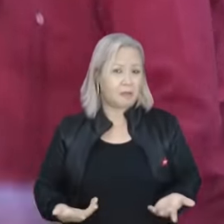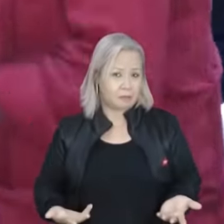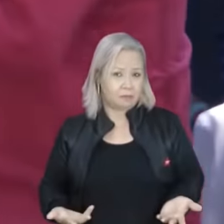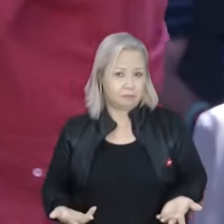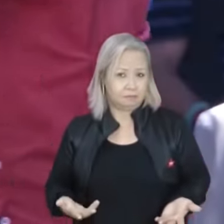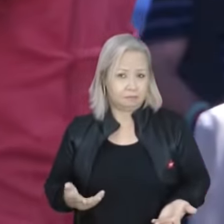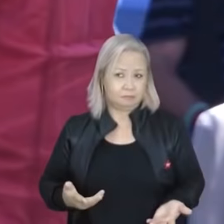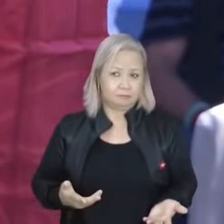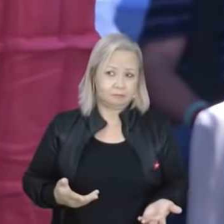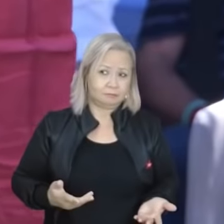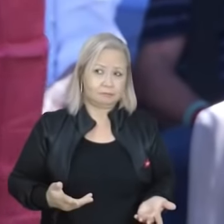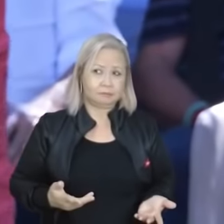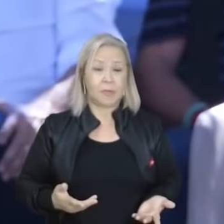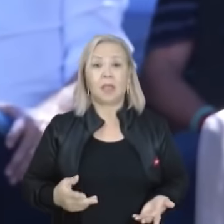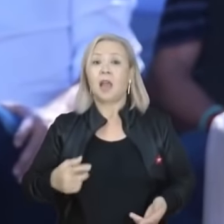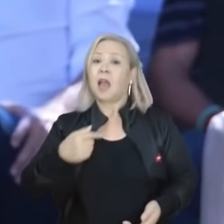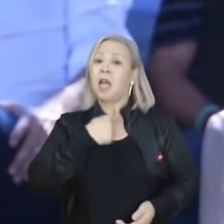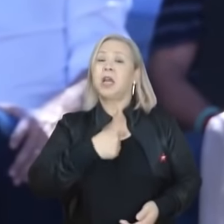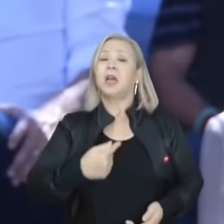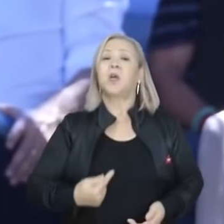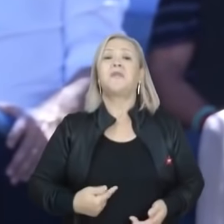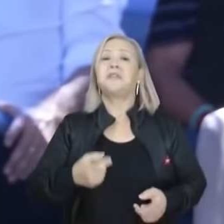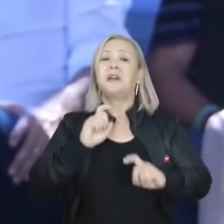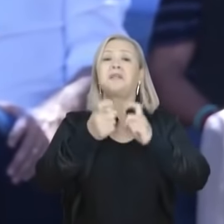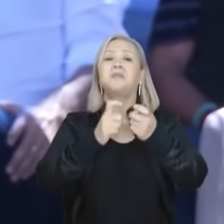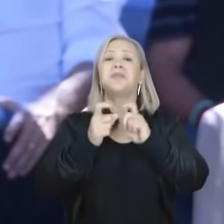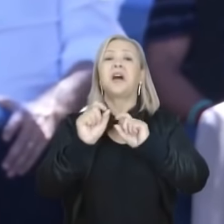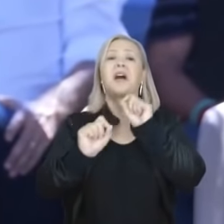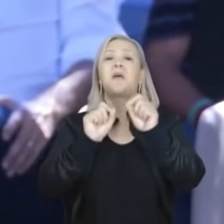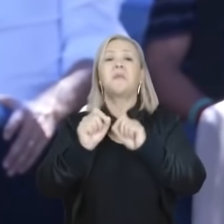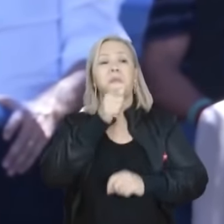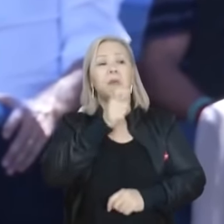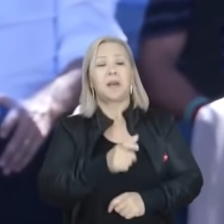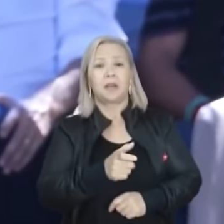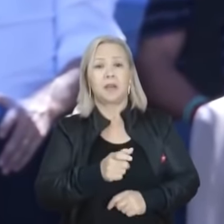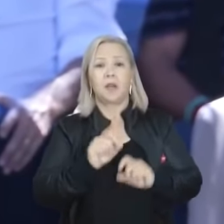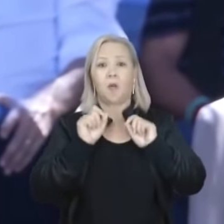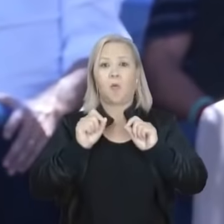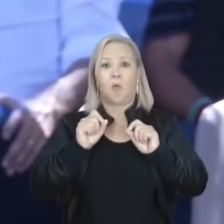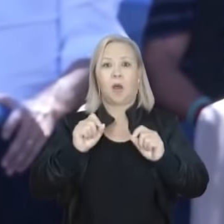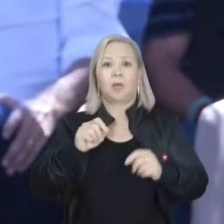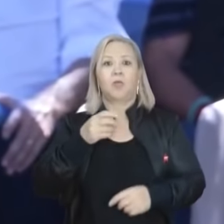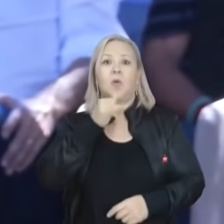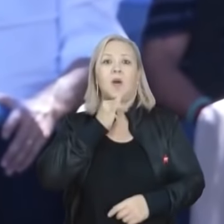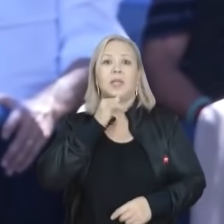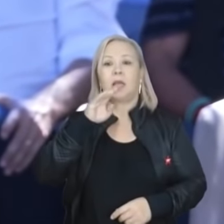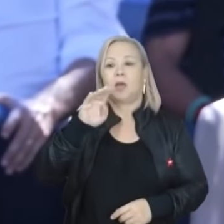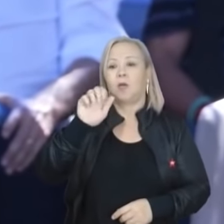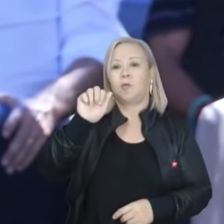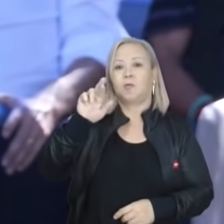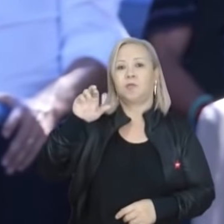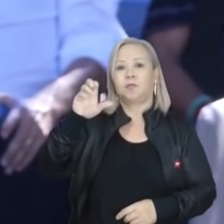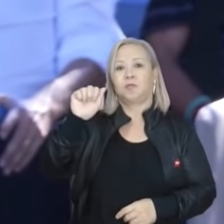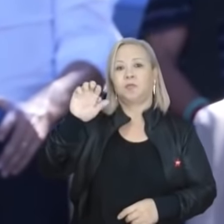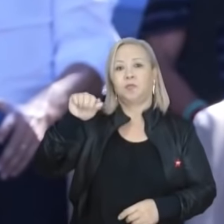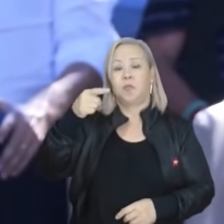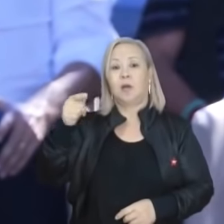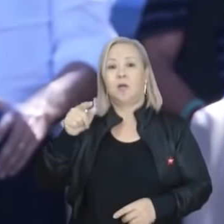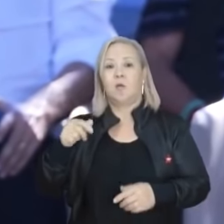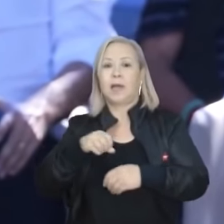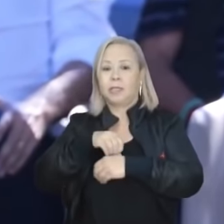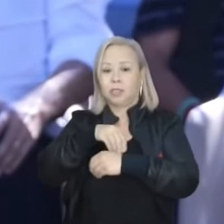E governava para quem? Quando um barão era indicado para governar um estado,